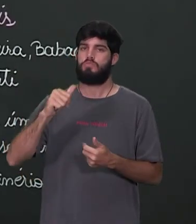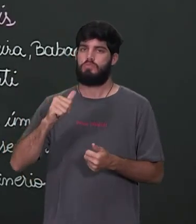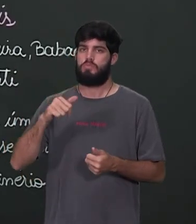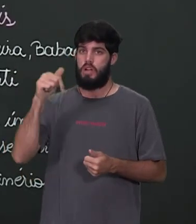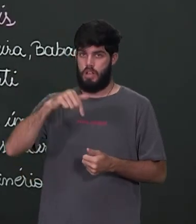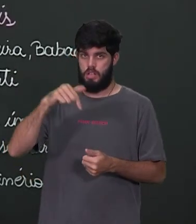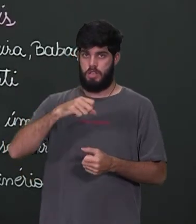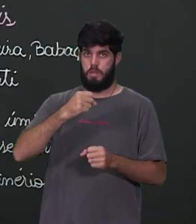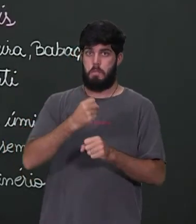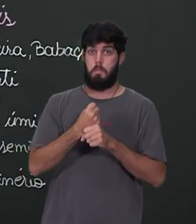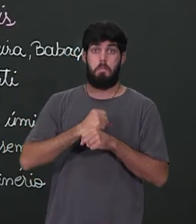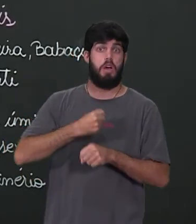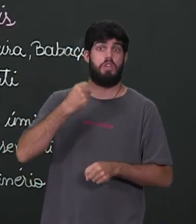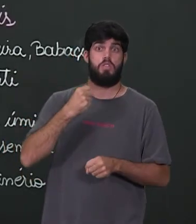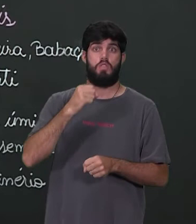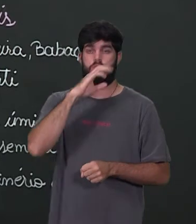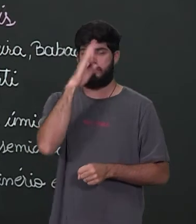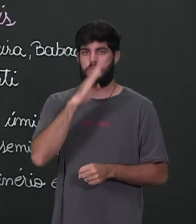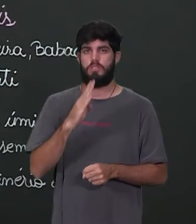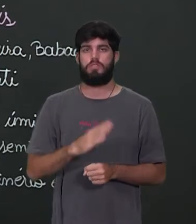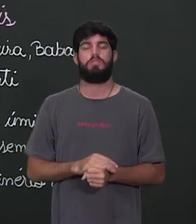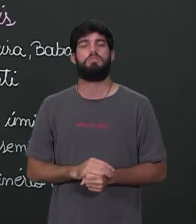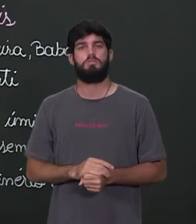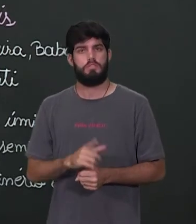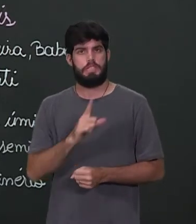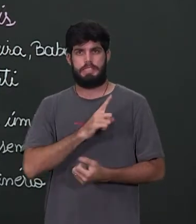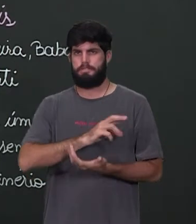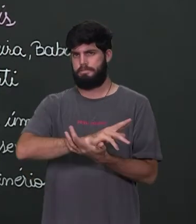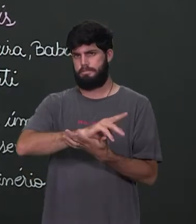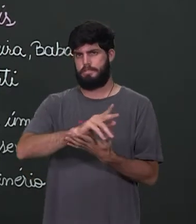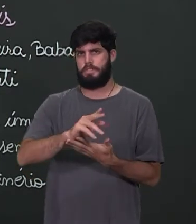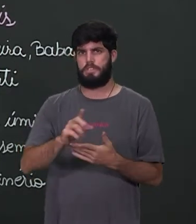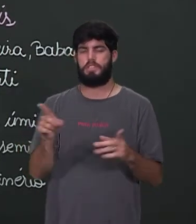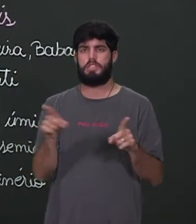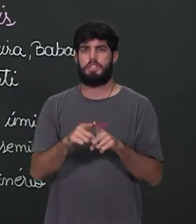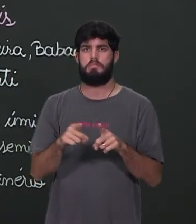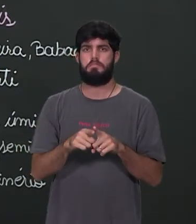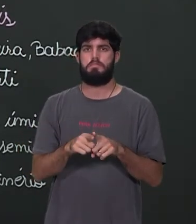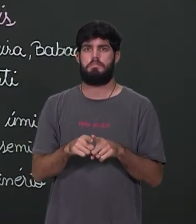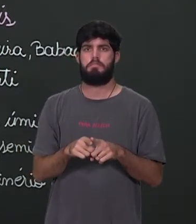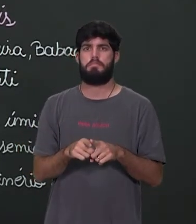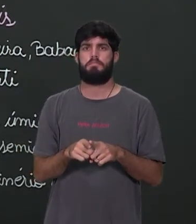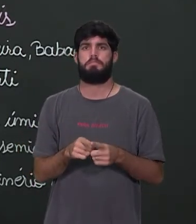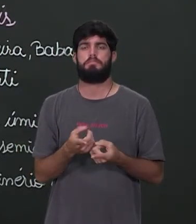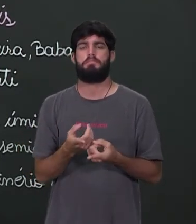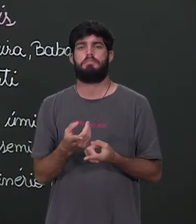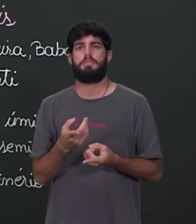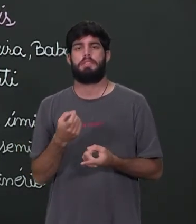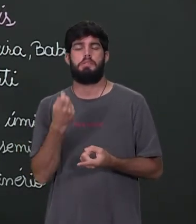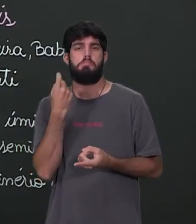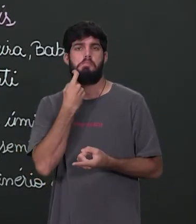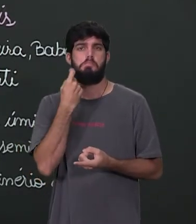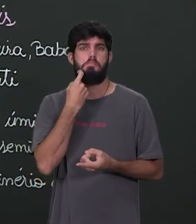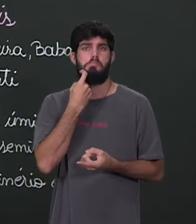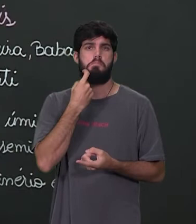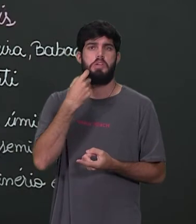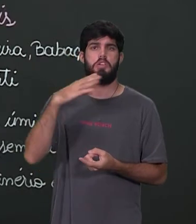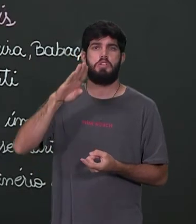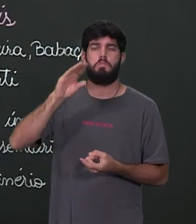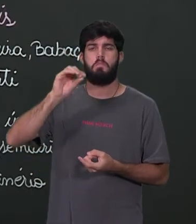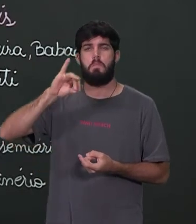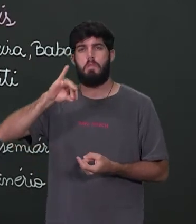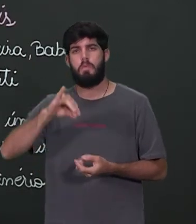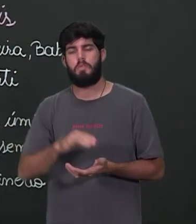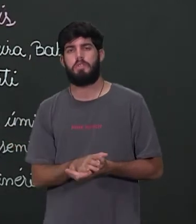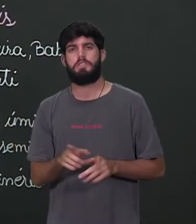Temos diversidade de sucuri aqui na floresta amazônica. Eu tenho peixe-boi nos rios dessa região, tenho tucano,